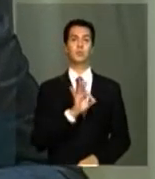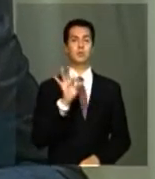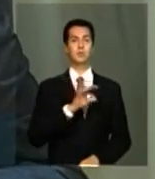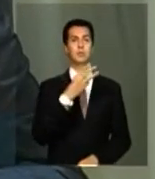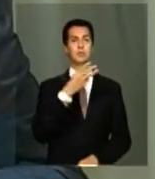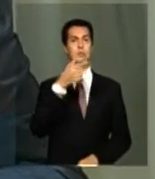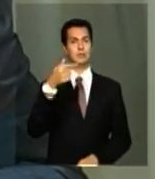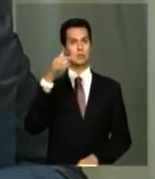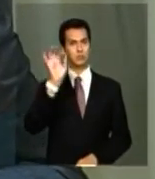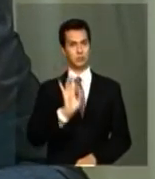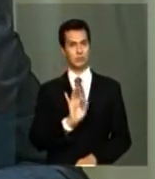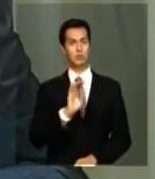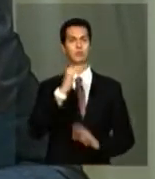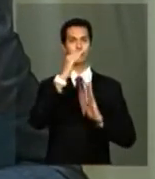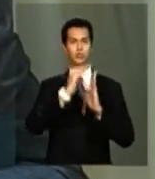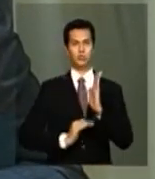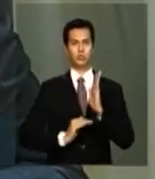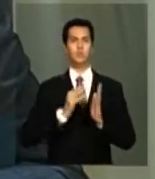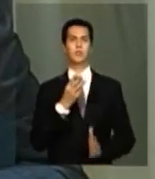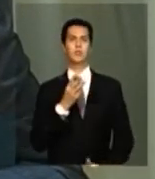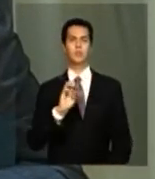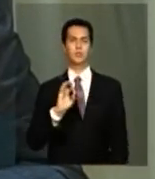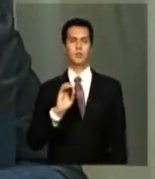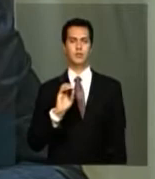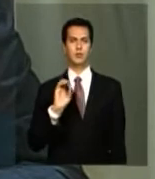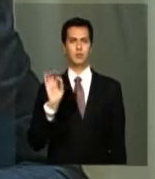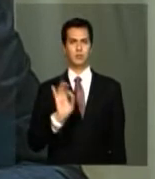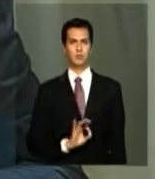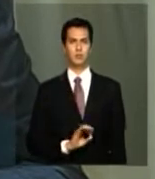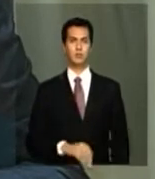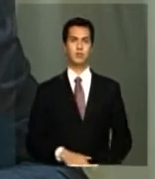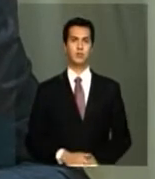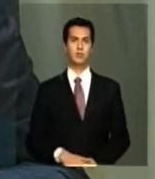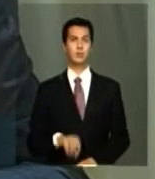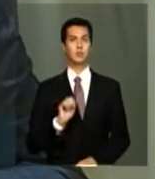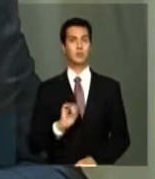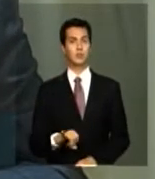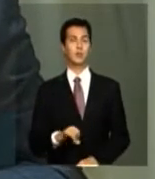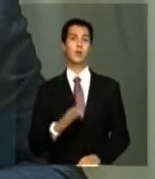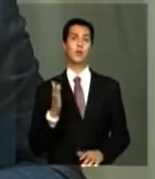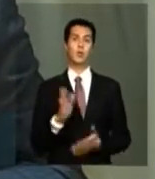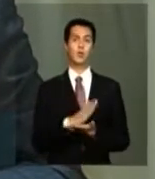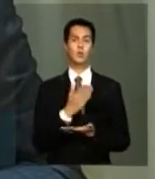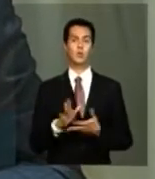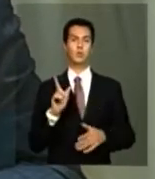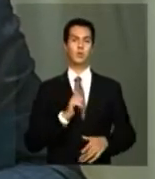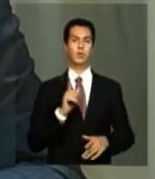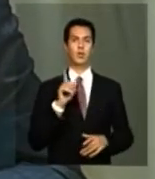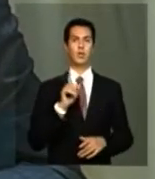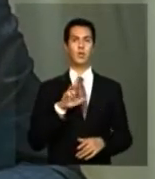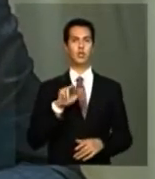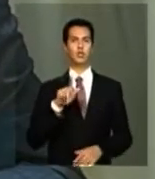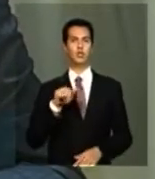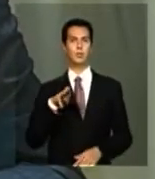aqueles que estão no regime automotivo é 7 para zer Tá